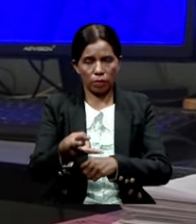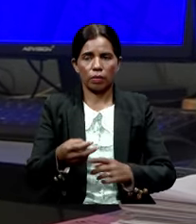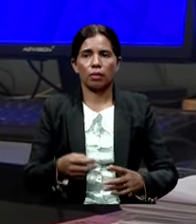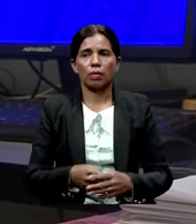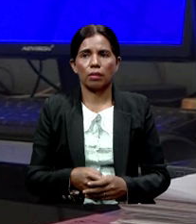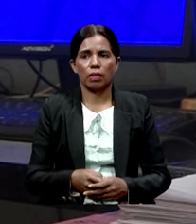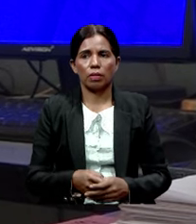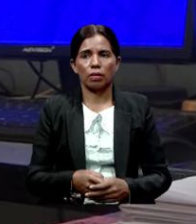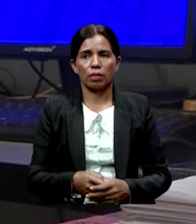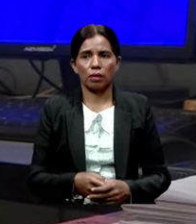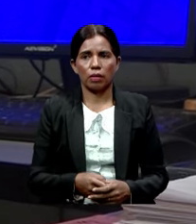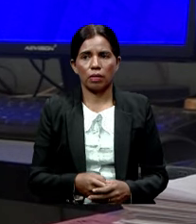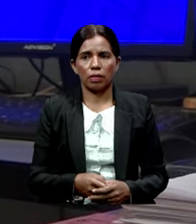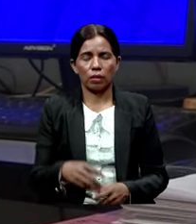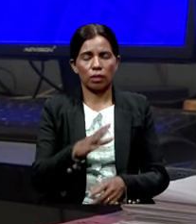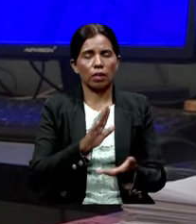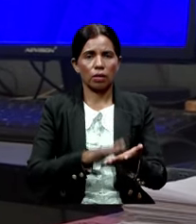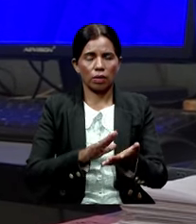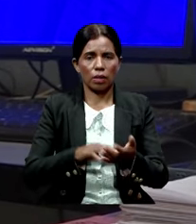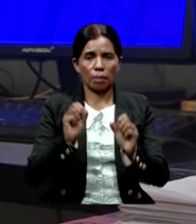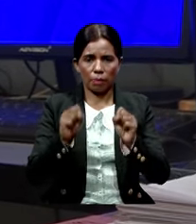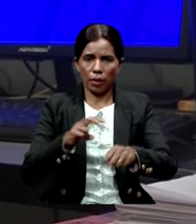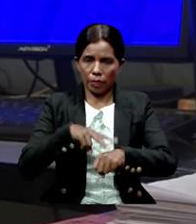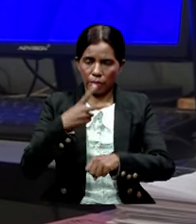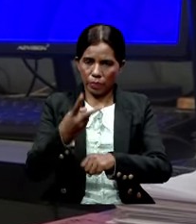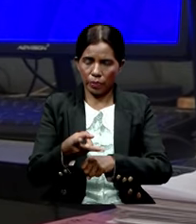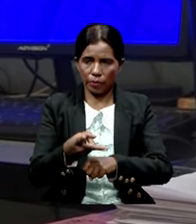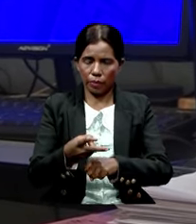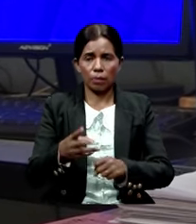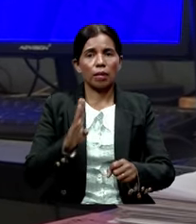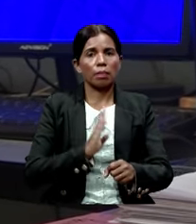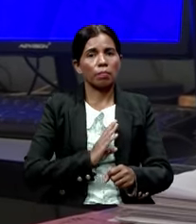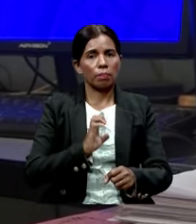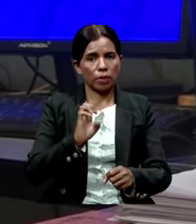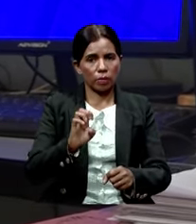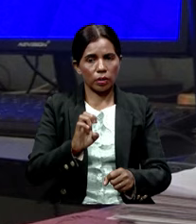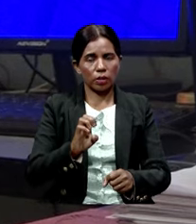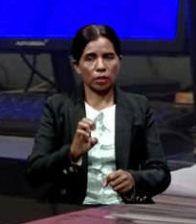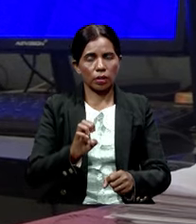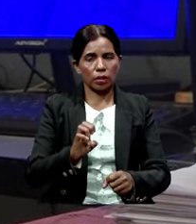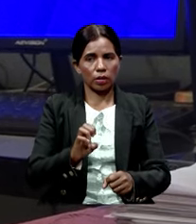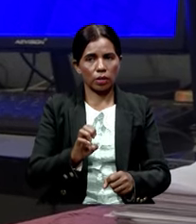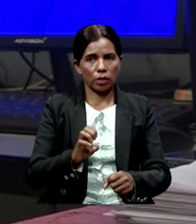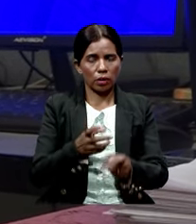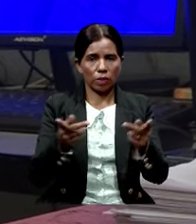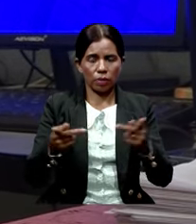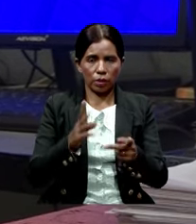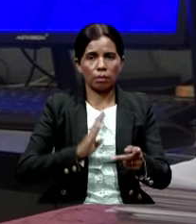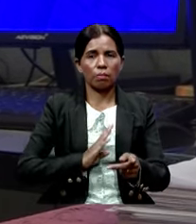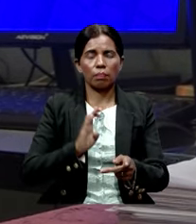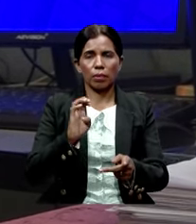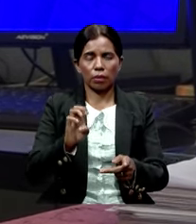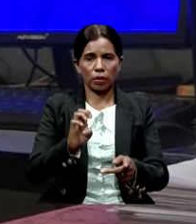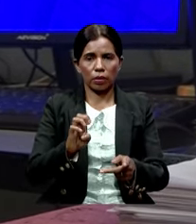corrente bote, pela escola no Belmundo. Não lembro se é Bicusi de Baixo. Bicusi de Baixo, né, quando mota tu, udang